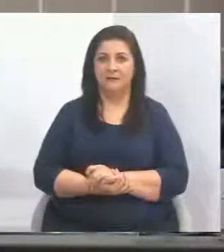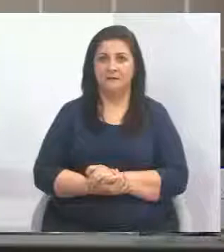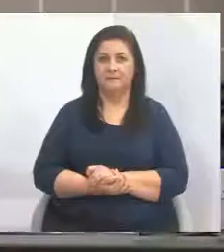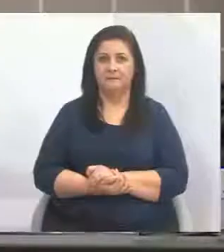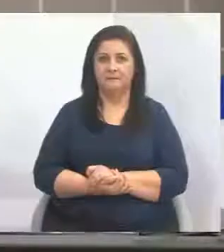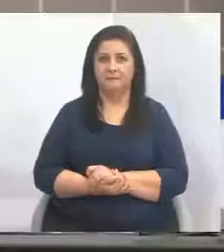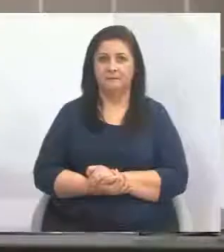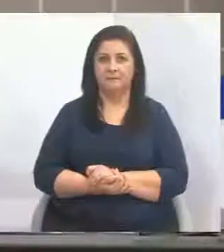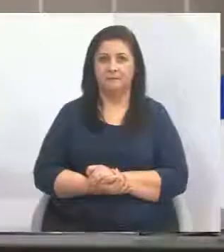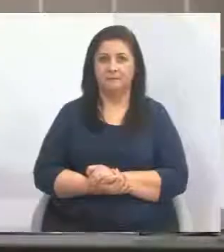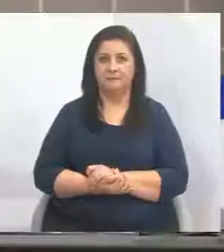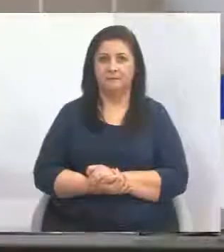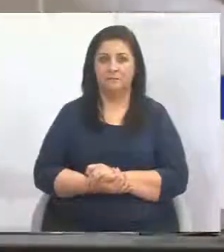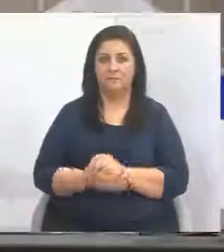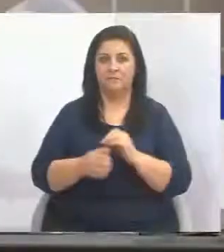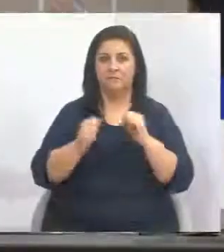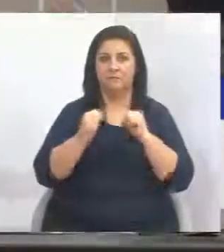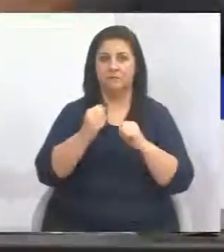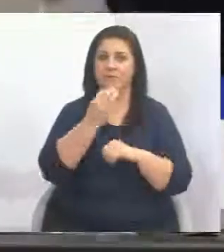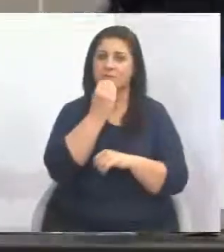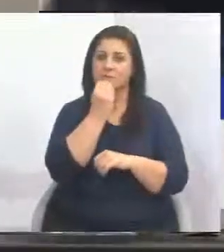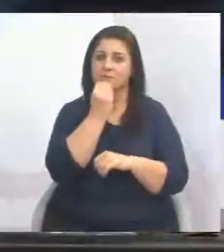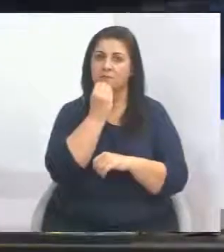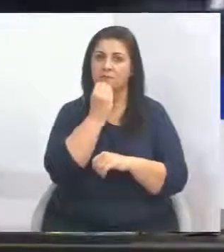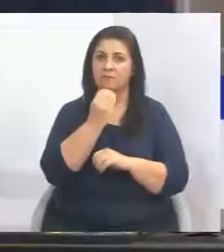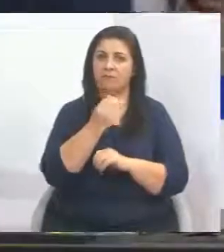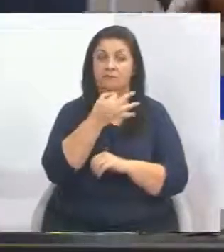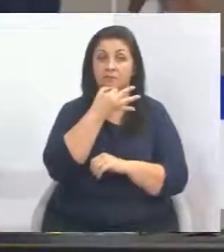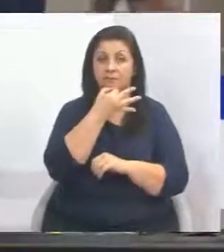O veto está em discussão.